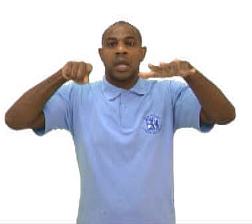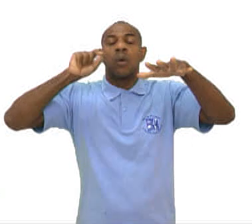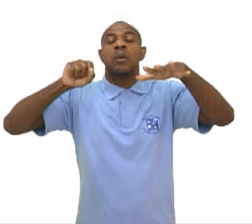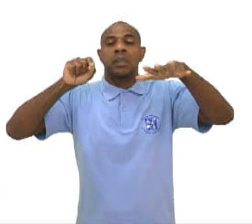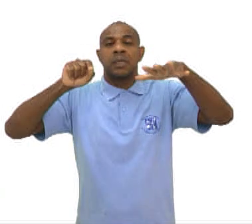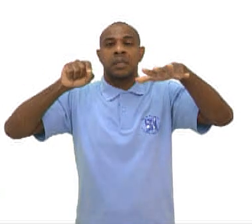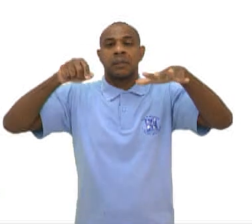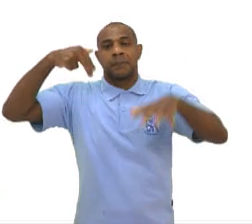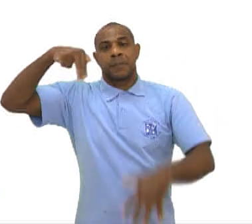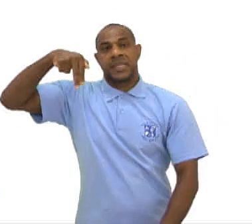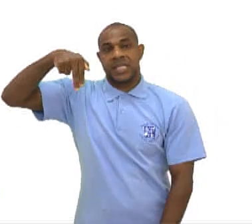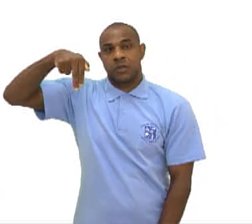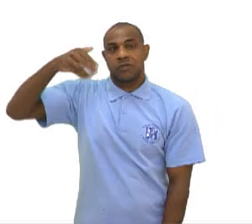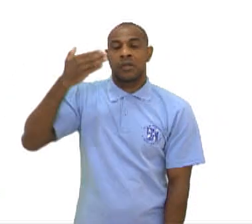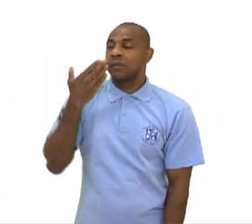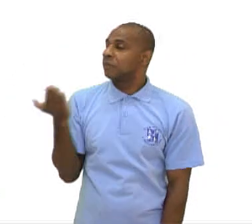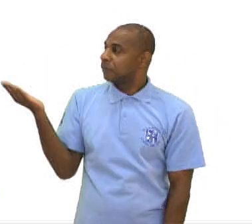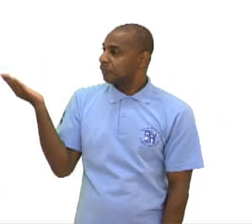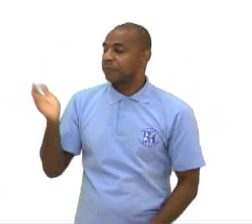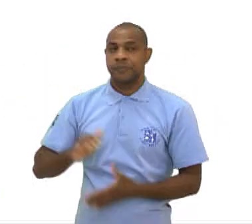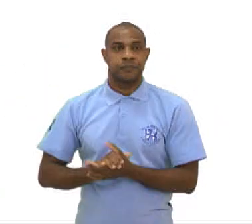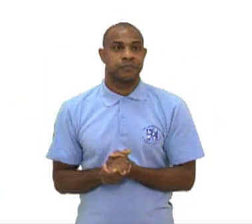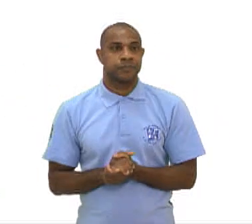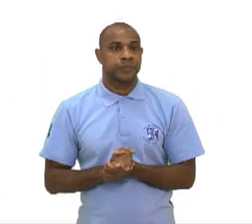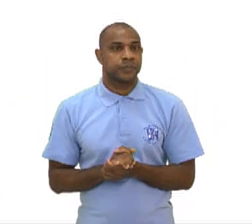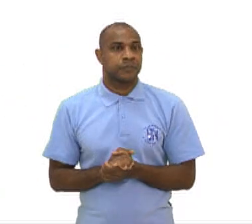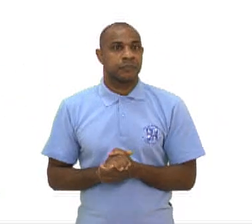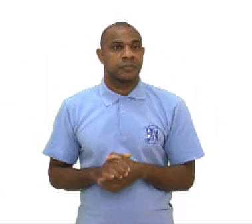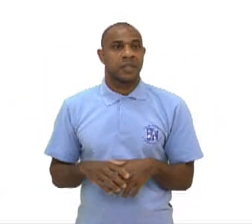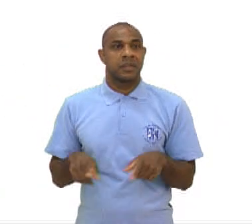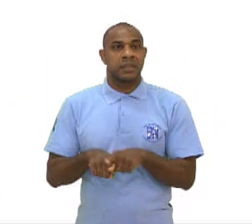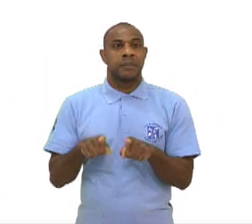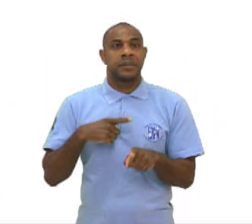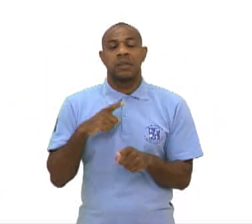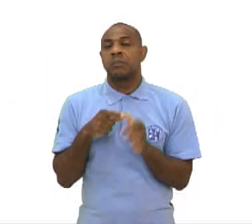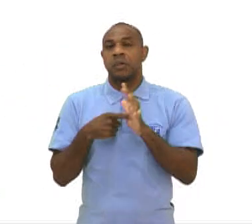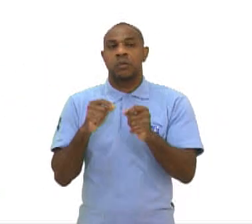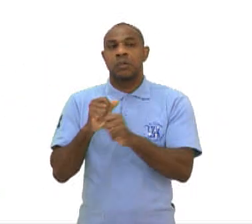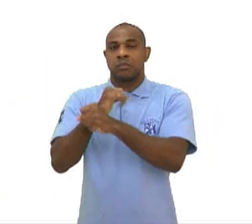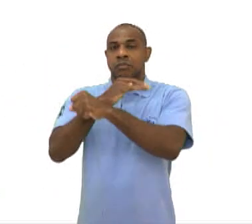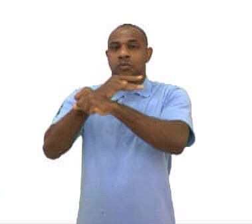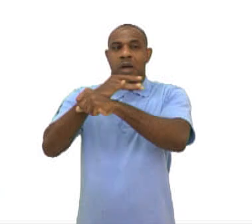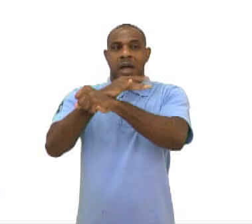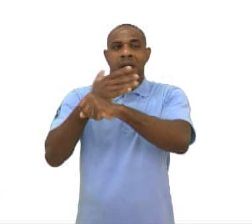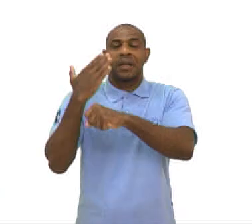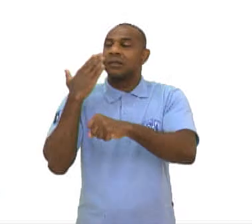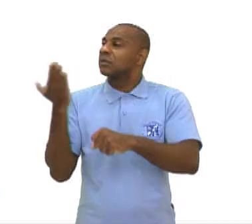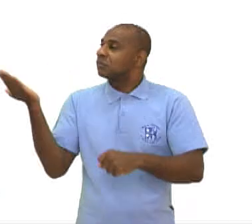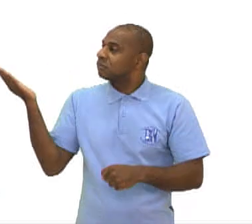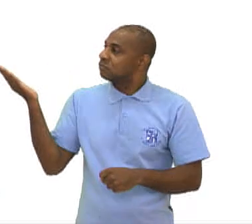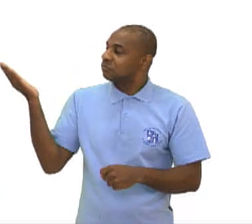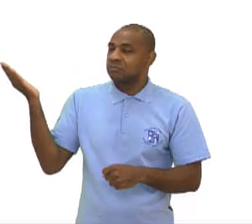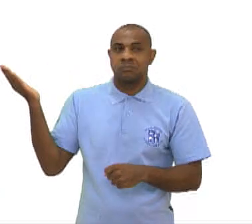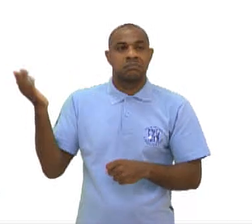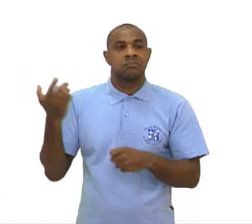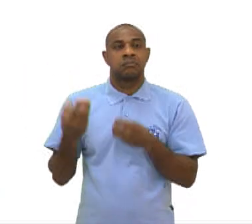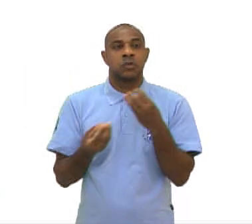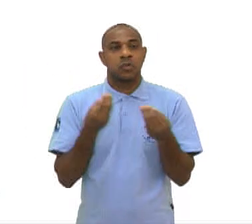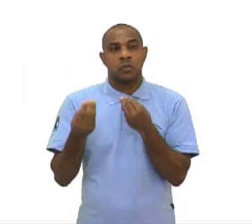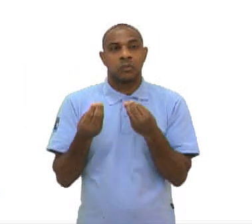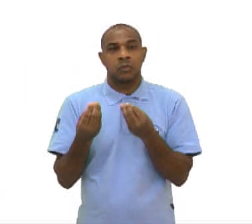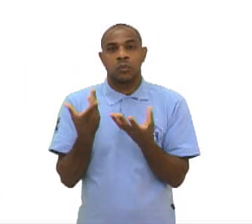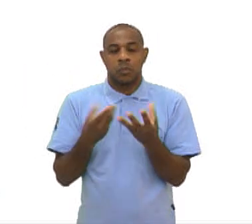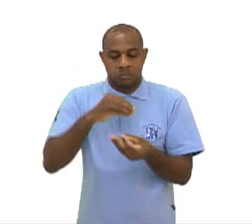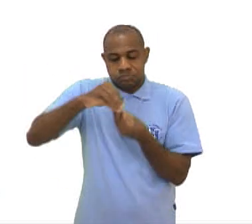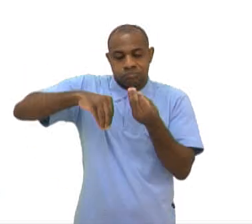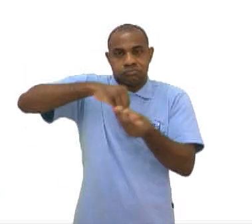Mas olha só, tá mostrando ali daí um aminoácido, que é o componente das proteínas, e está mostrando ali para você a